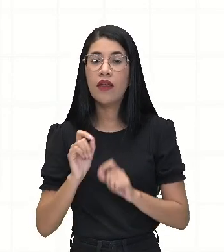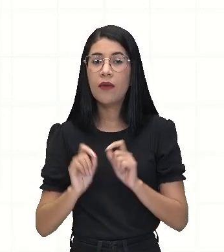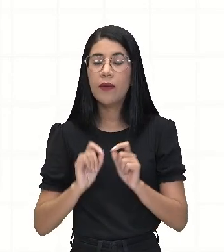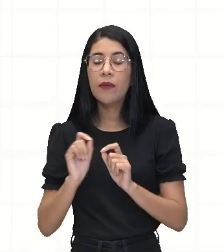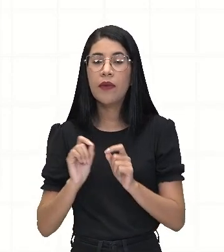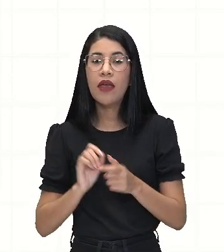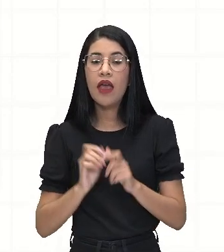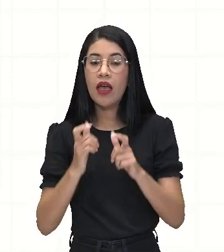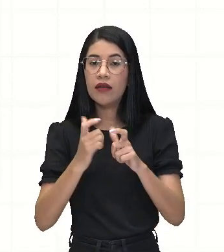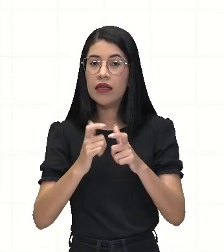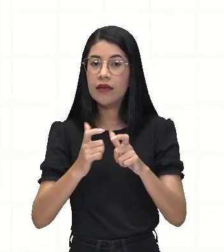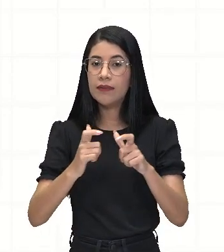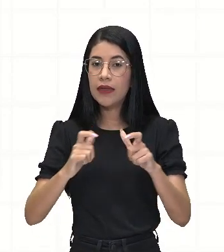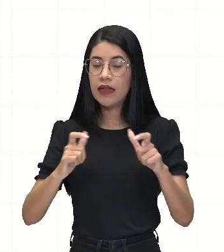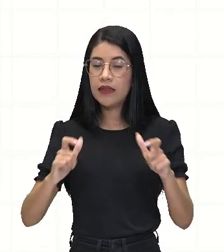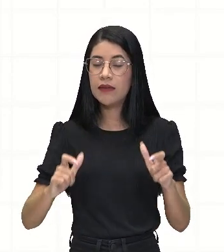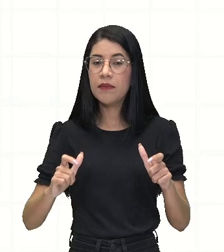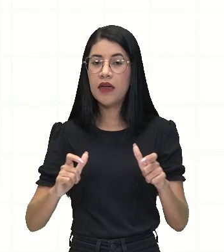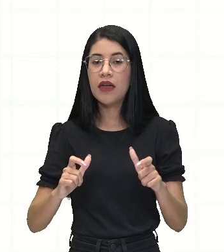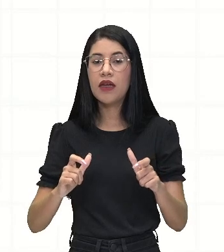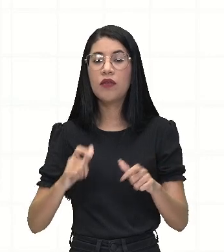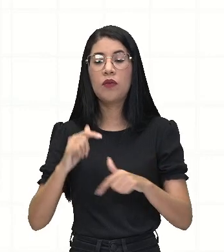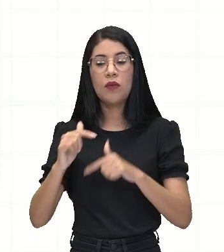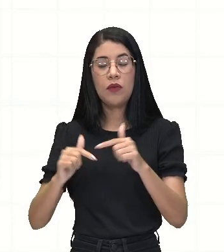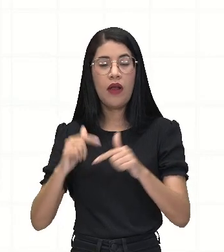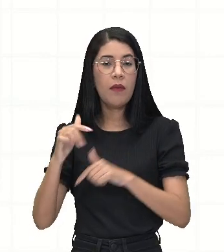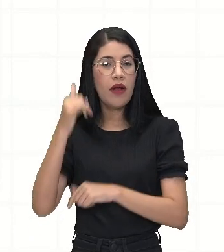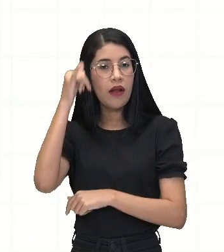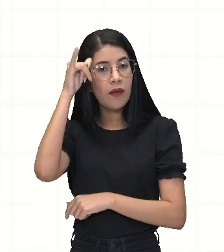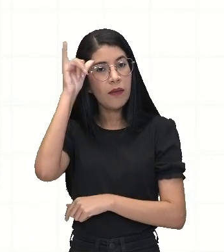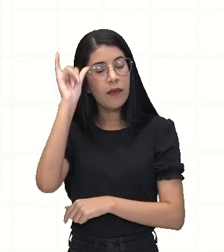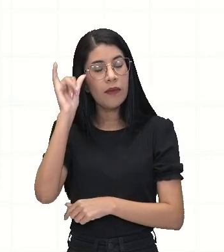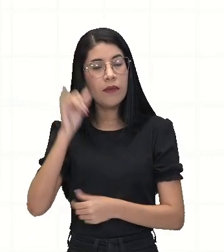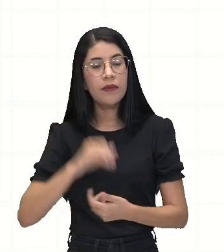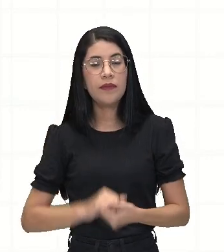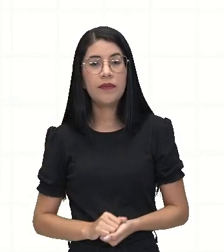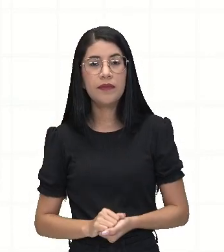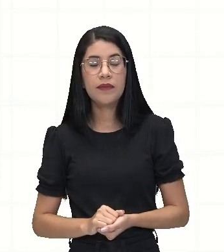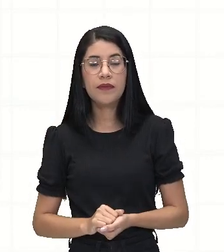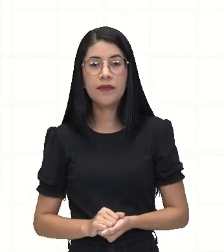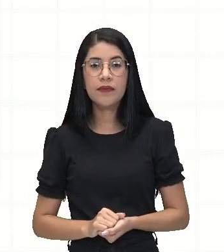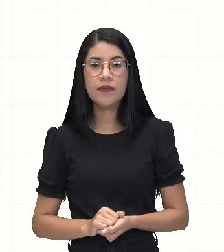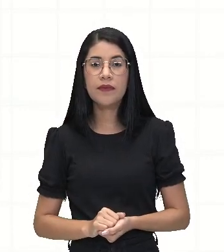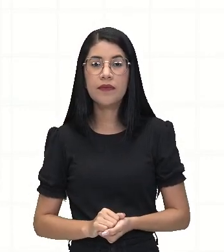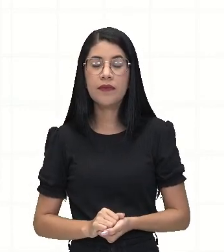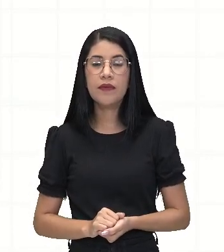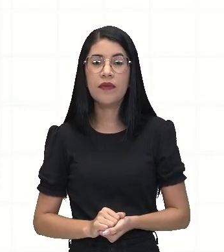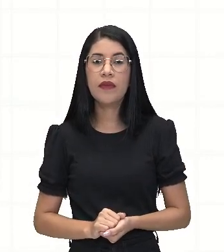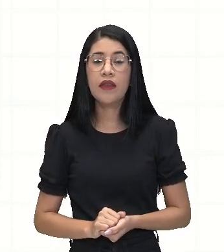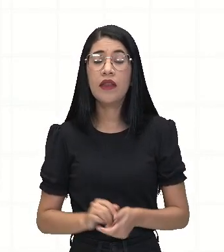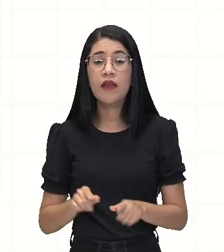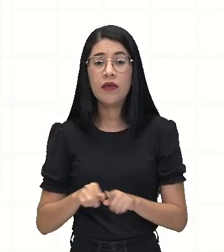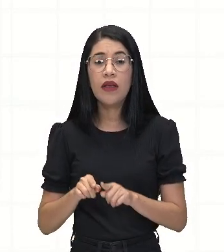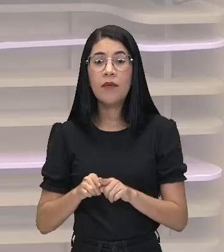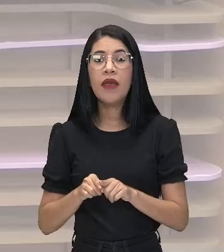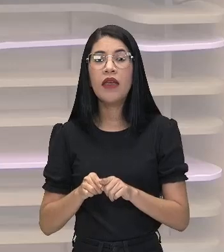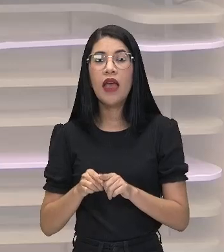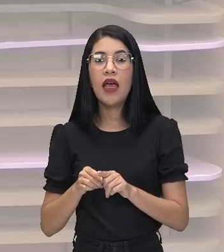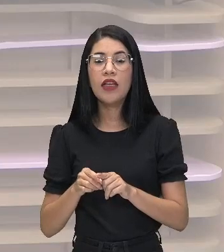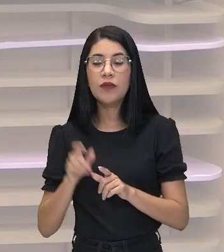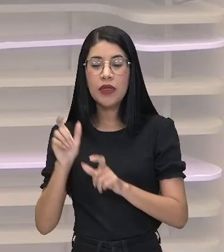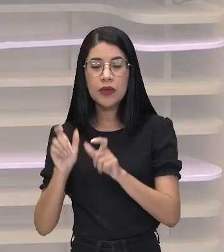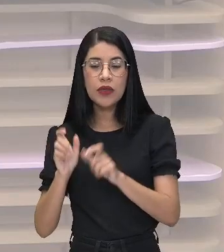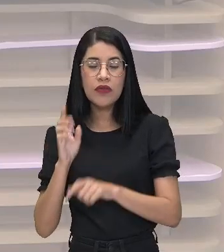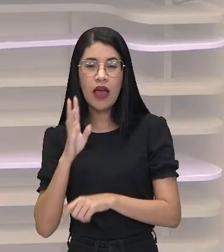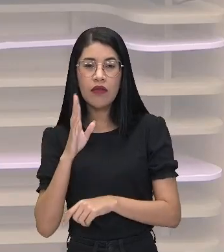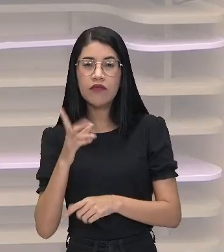o crescimento da atividade da pecuária, tá bom? Então isso acabou atraindo aí novos olhares,